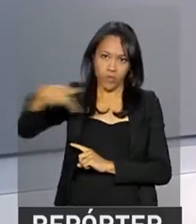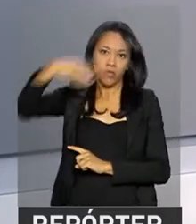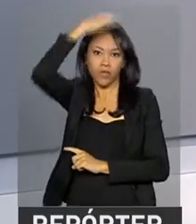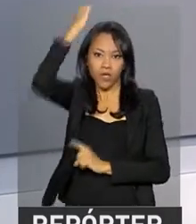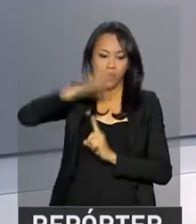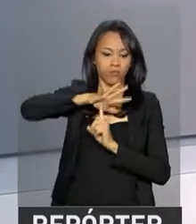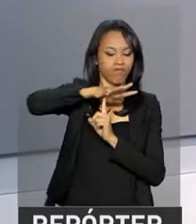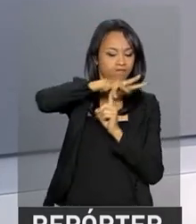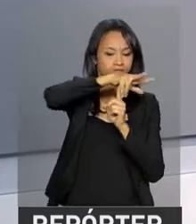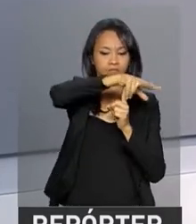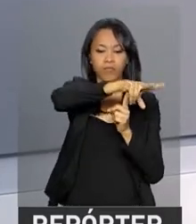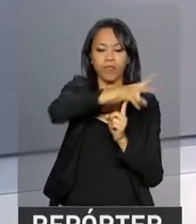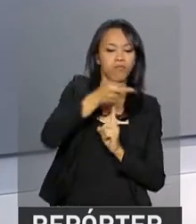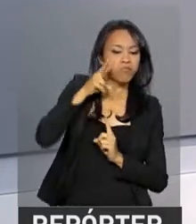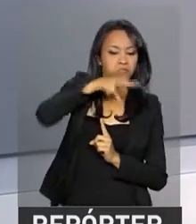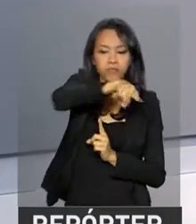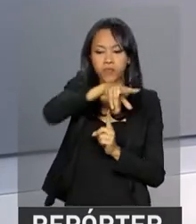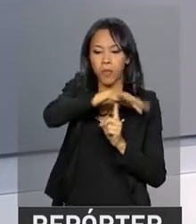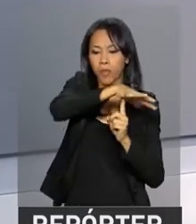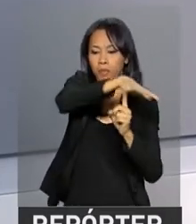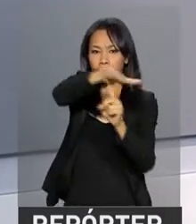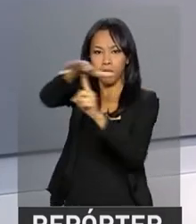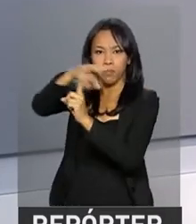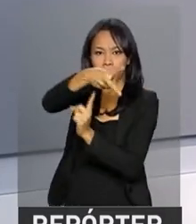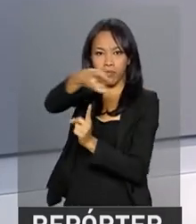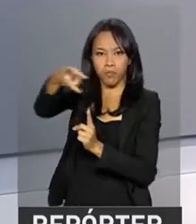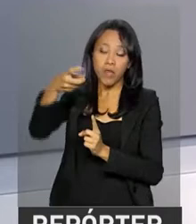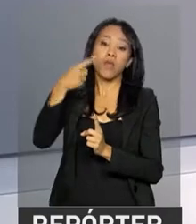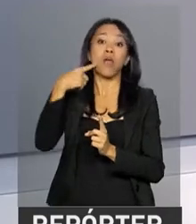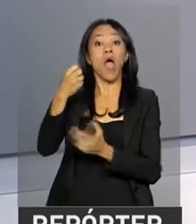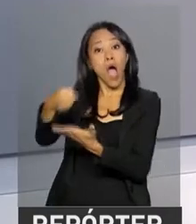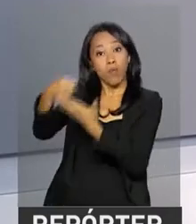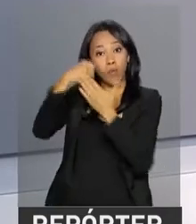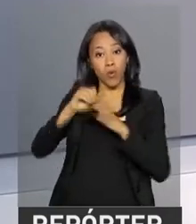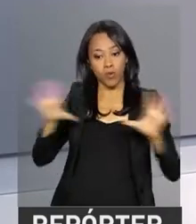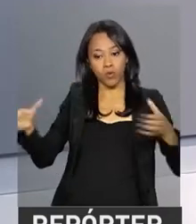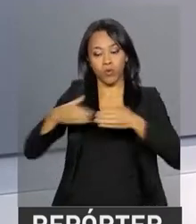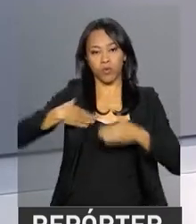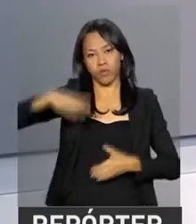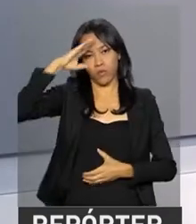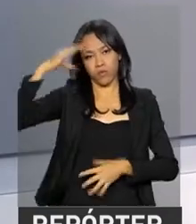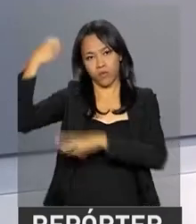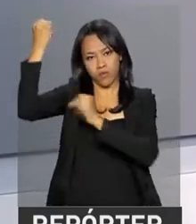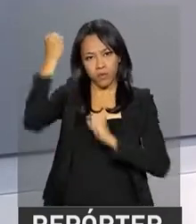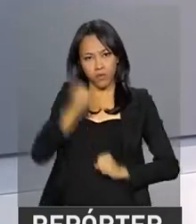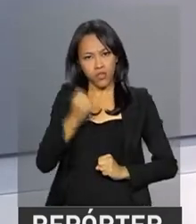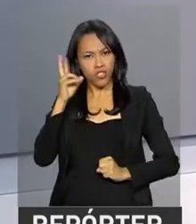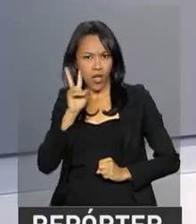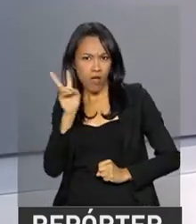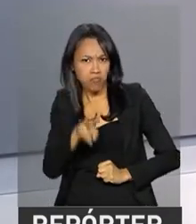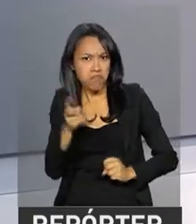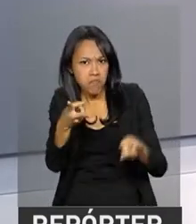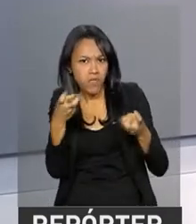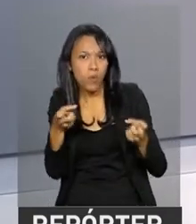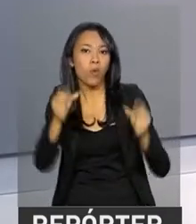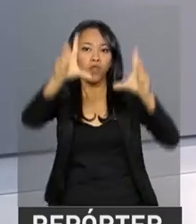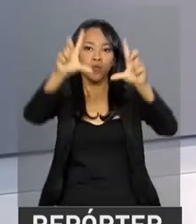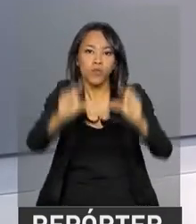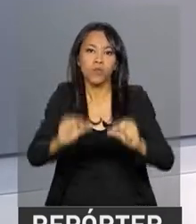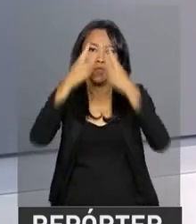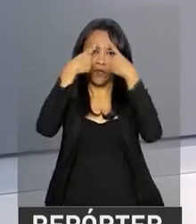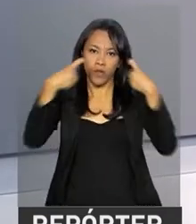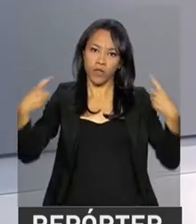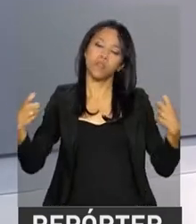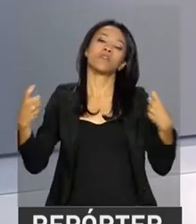estão atuando segundo o presidente com apoio das forças armadas já foi possível ver uma queda da criminalidade na capital